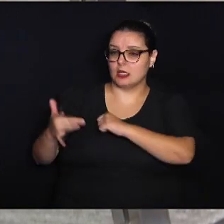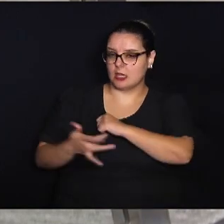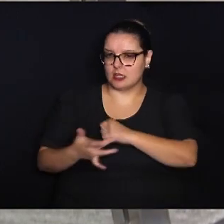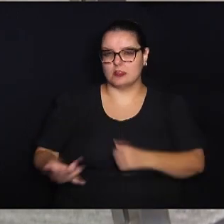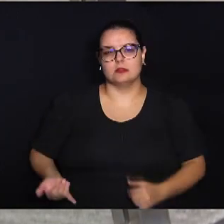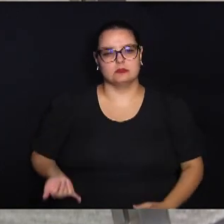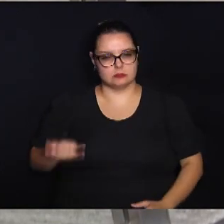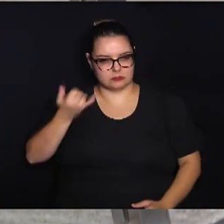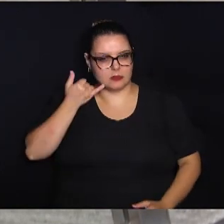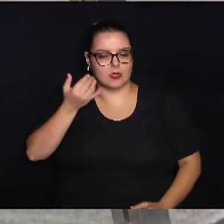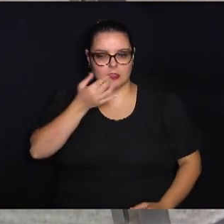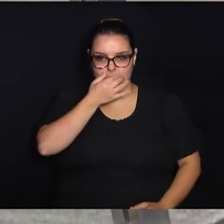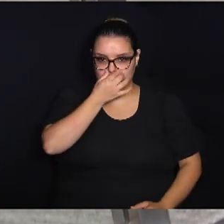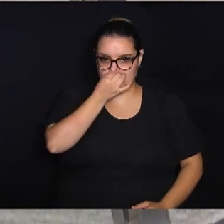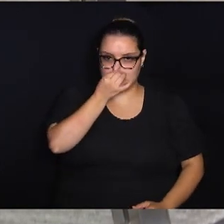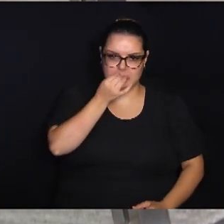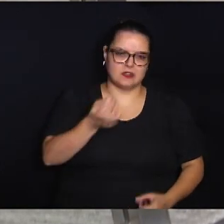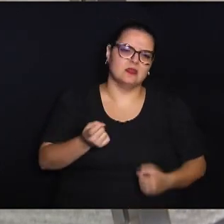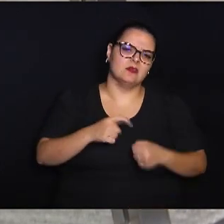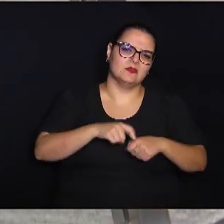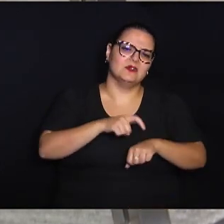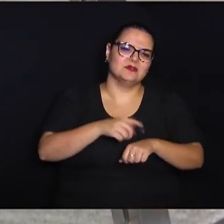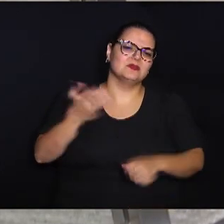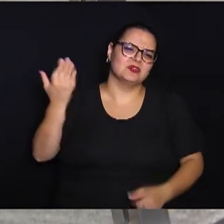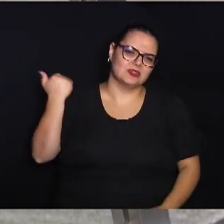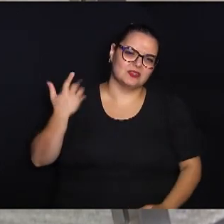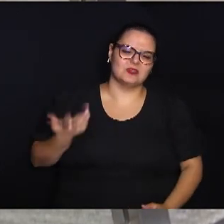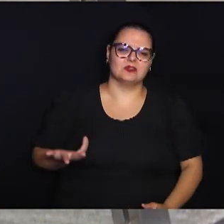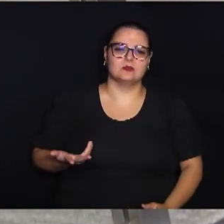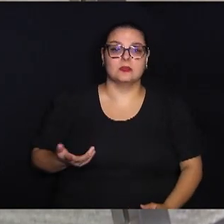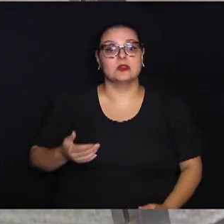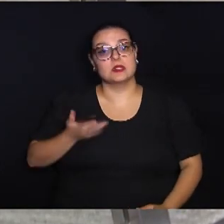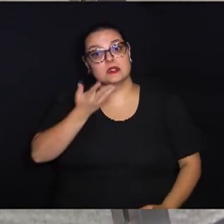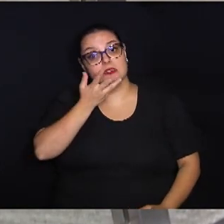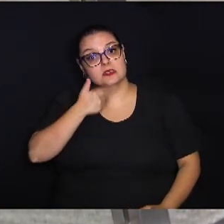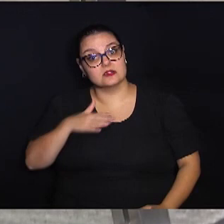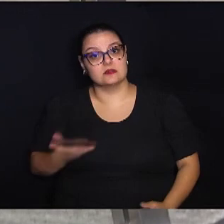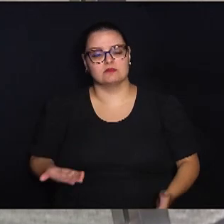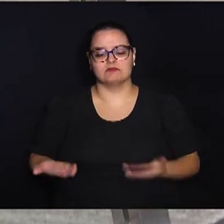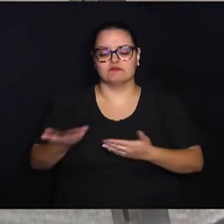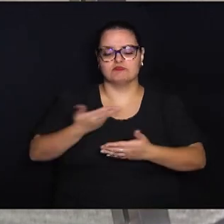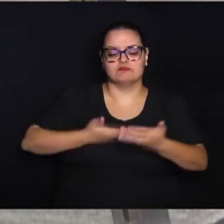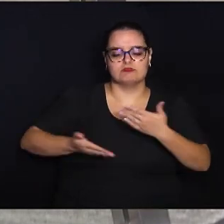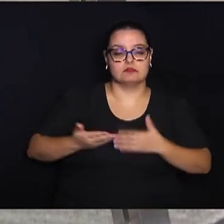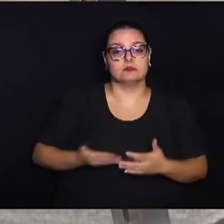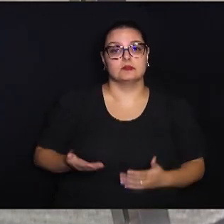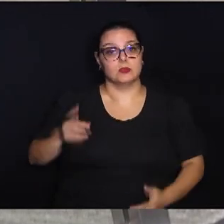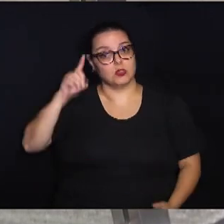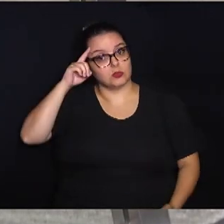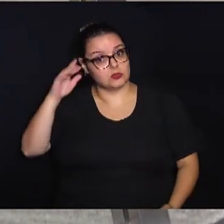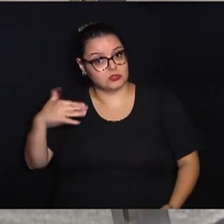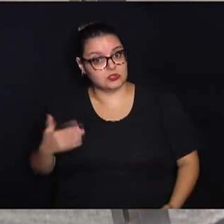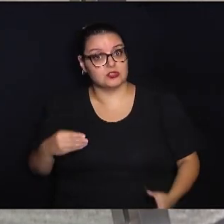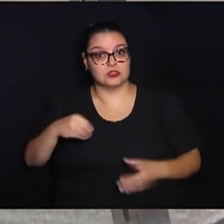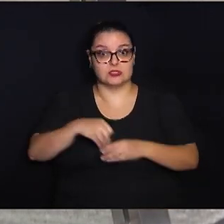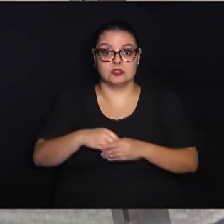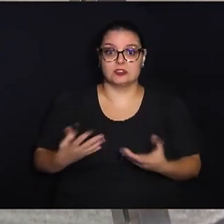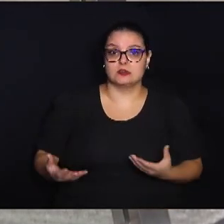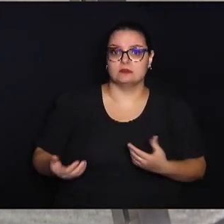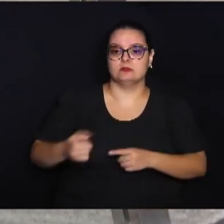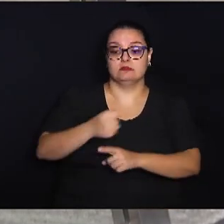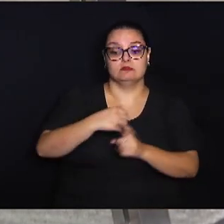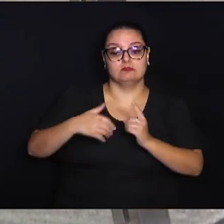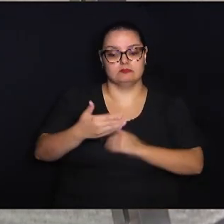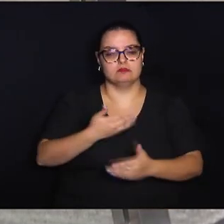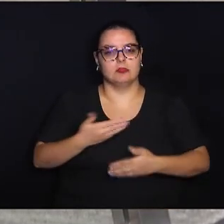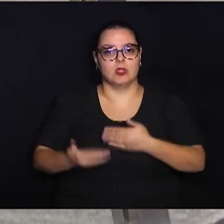celular, e a gente tem que voltar àquele tempo, antigamente, onde as crianças se interagiam e começam a inserir na sociedade através